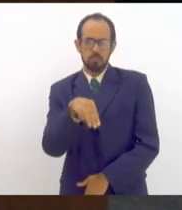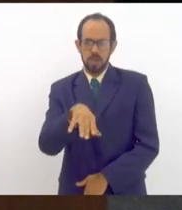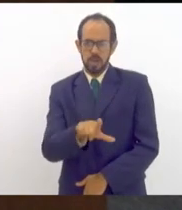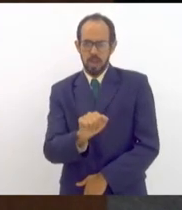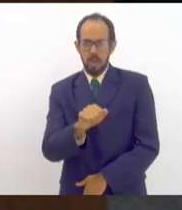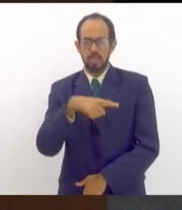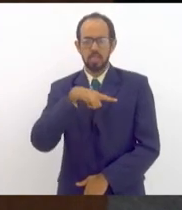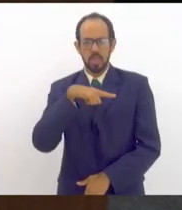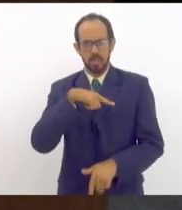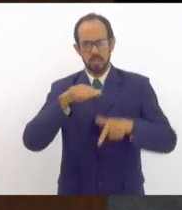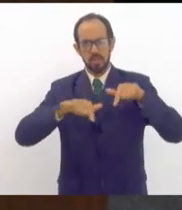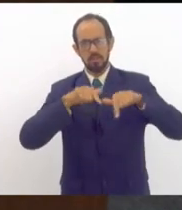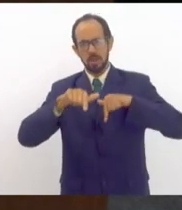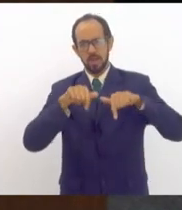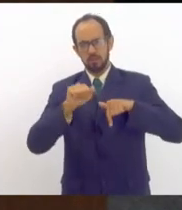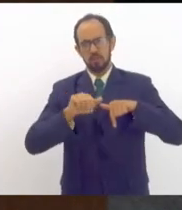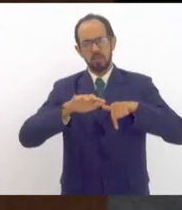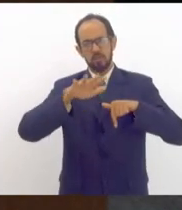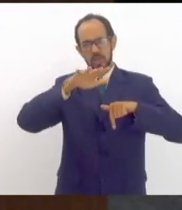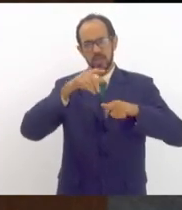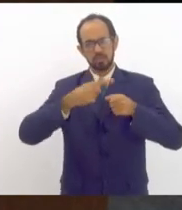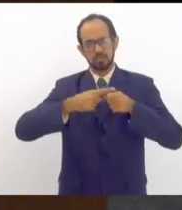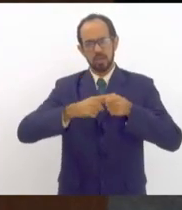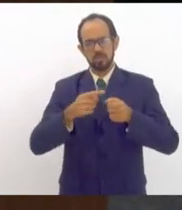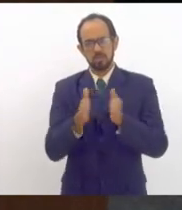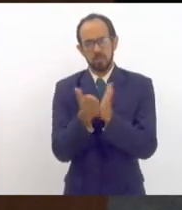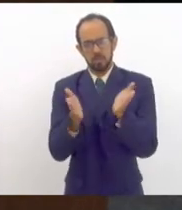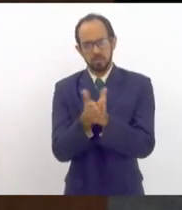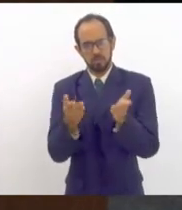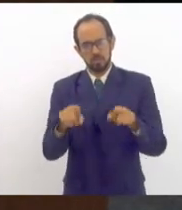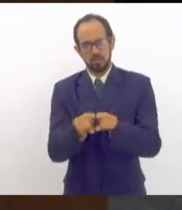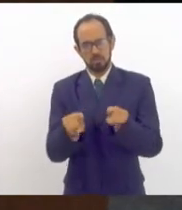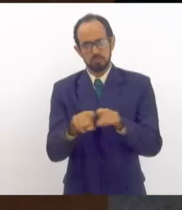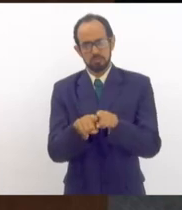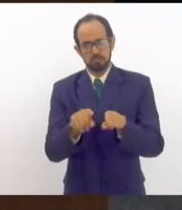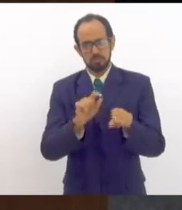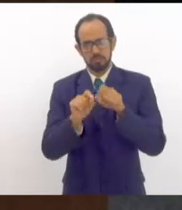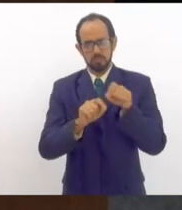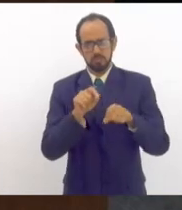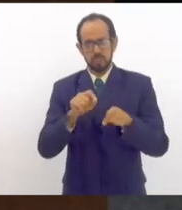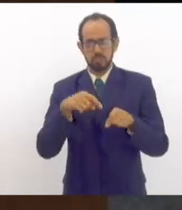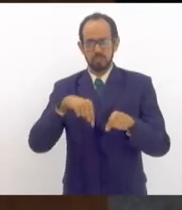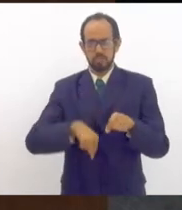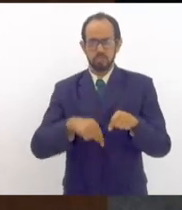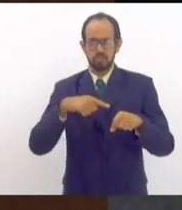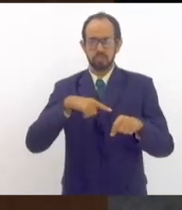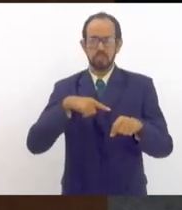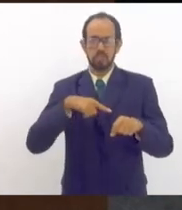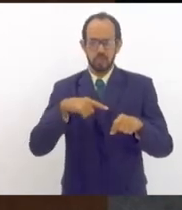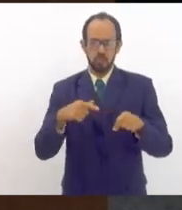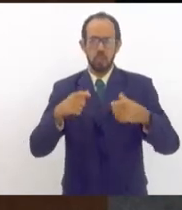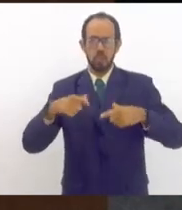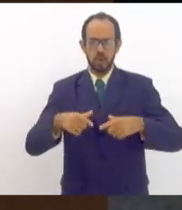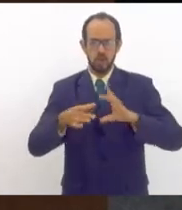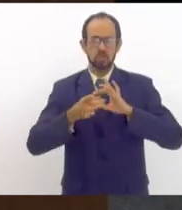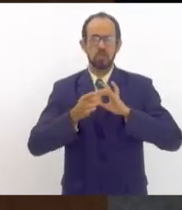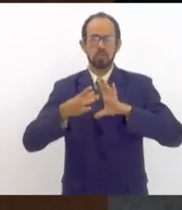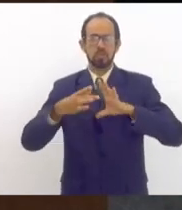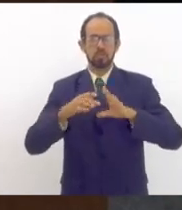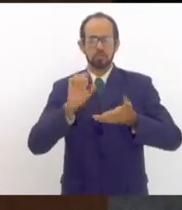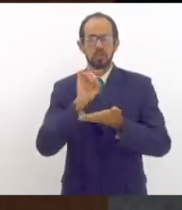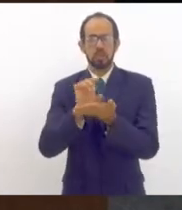e periferias acho que a gente tá aqui inclusive no espaço democrático onde cada um tem